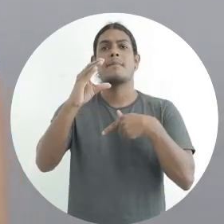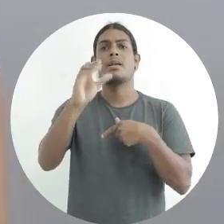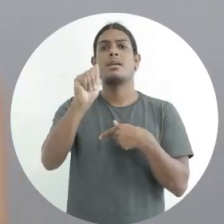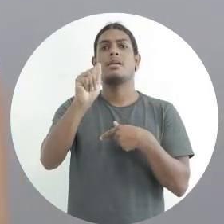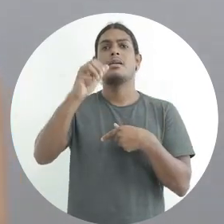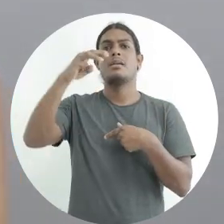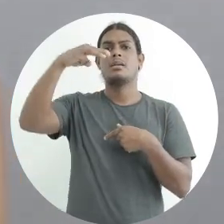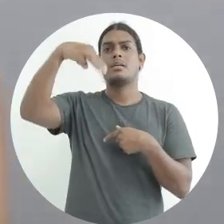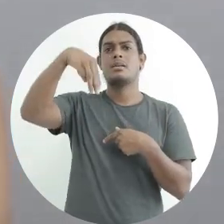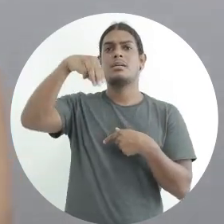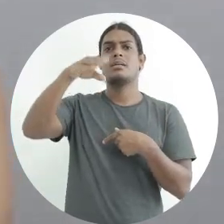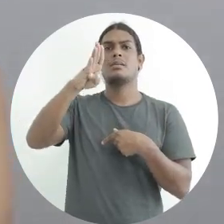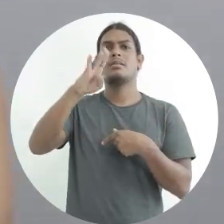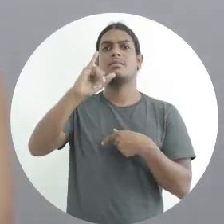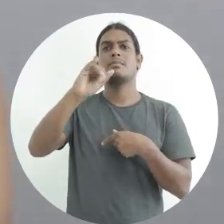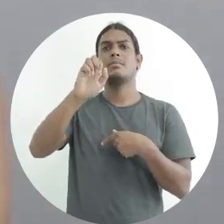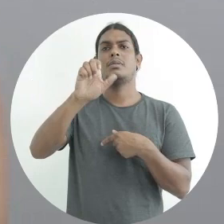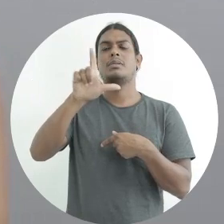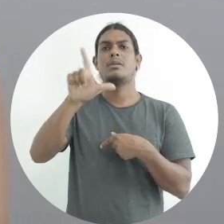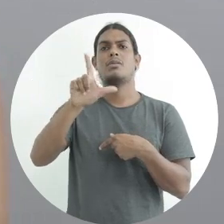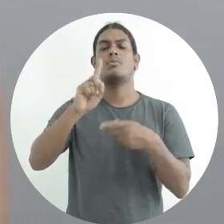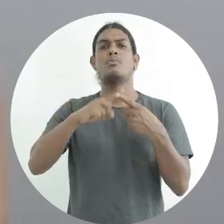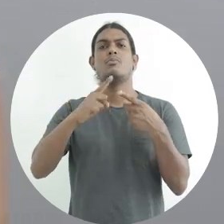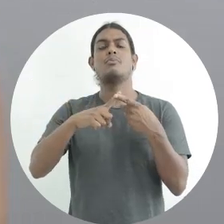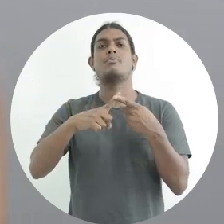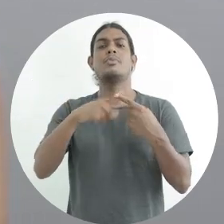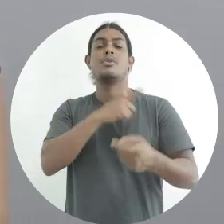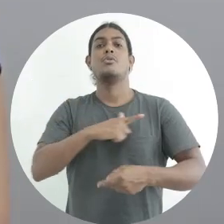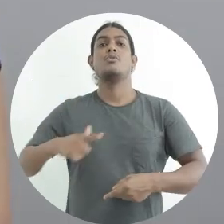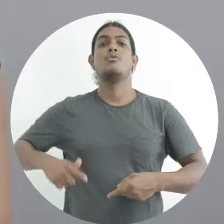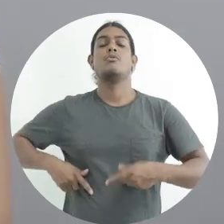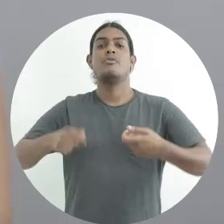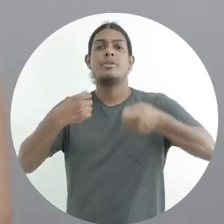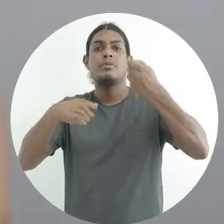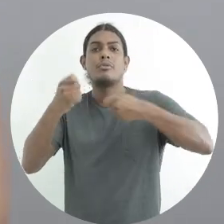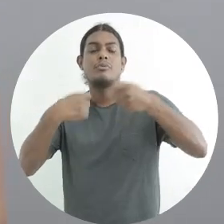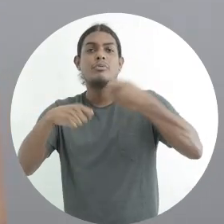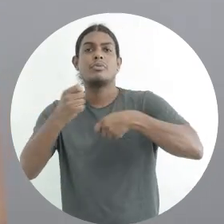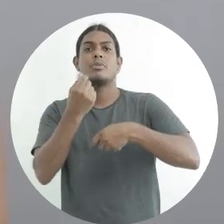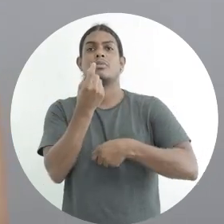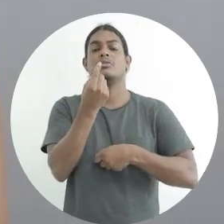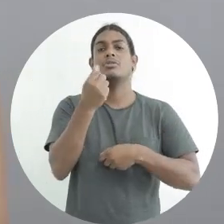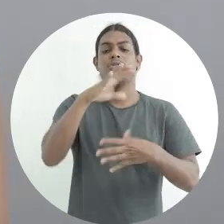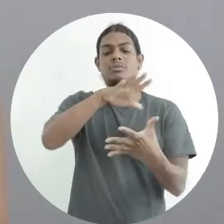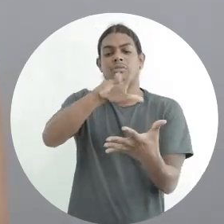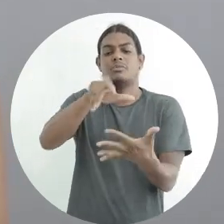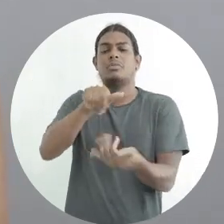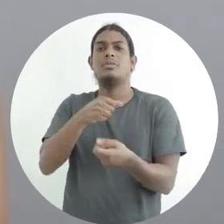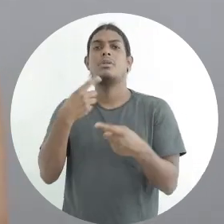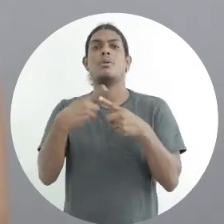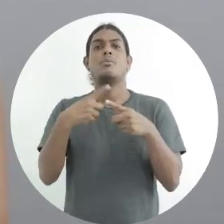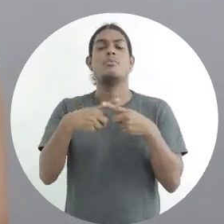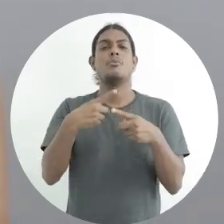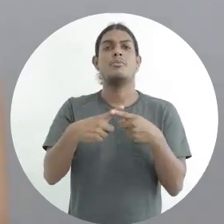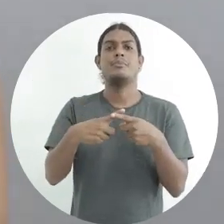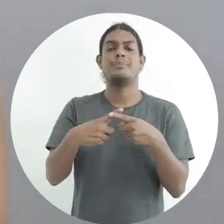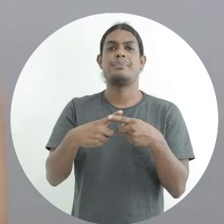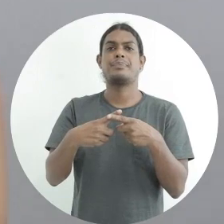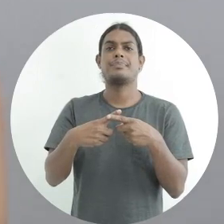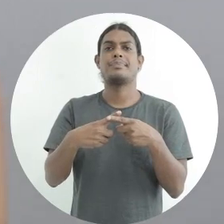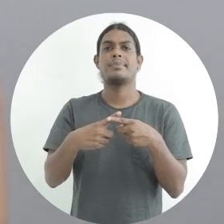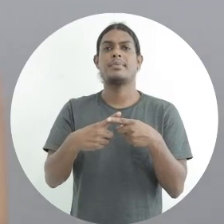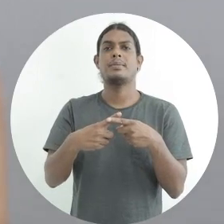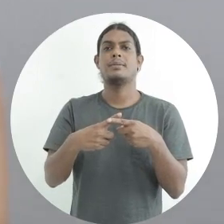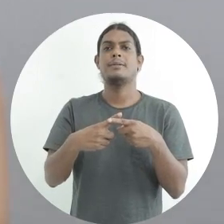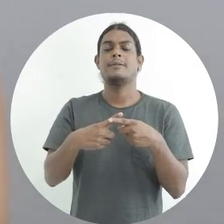governo controla a moeda estrangeira também. Por quê? O governo precisa proteger as